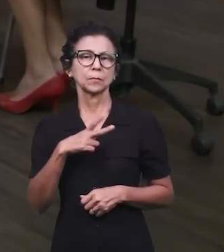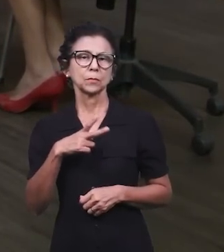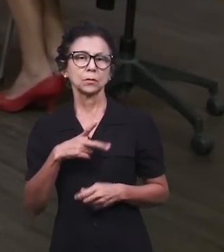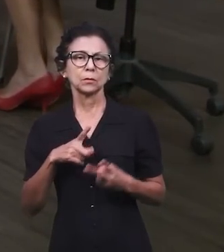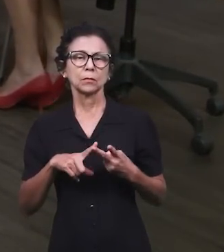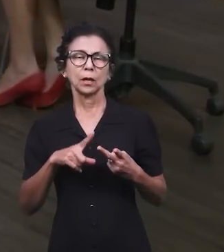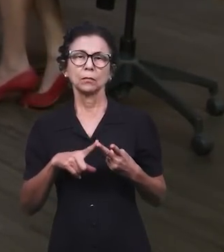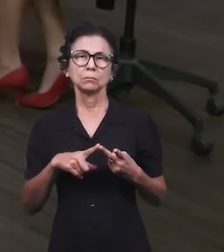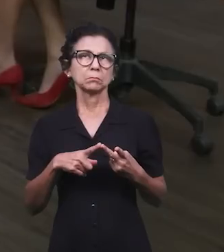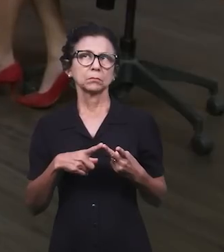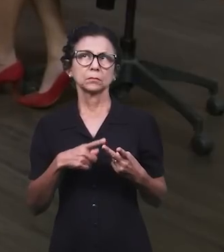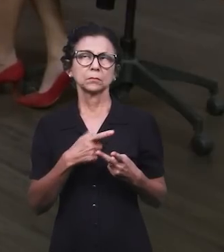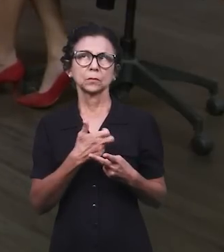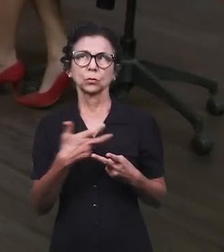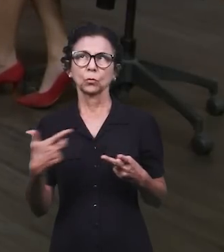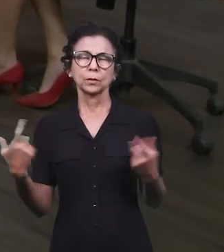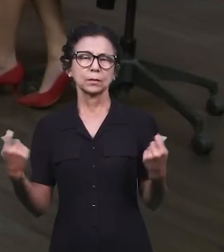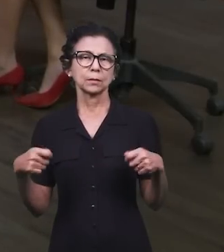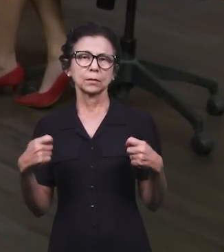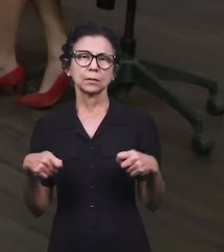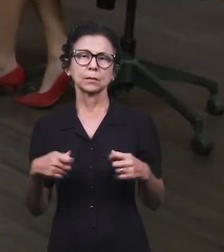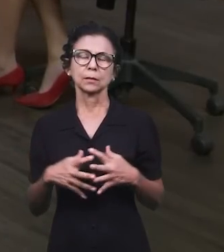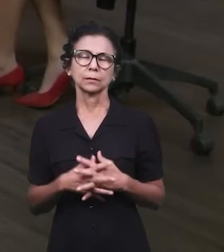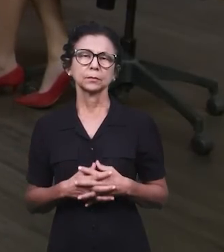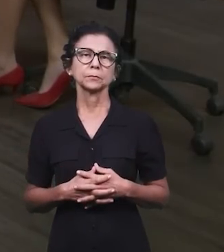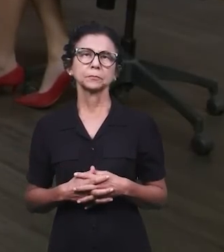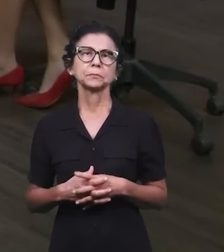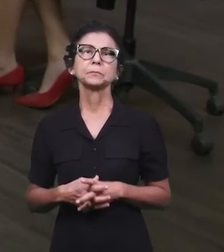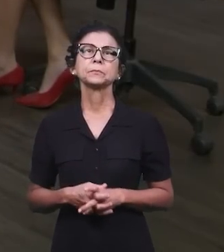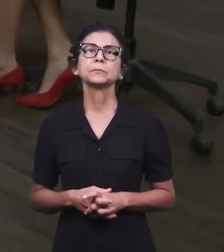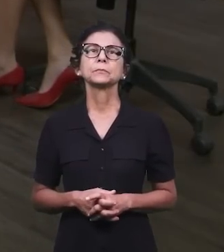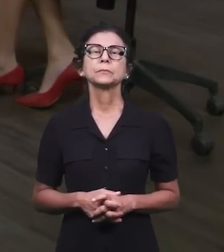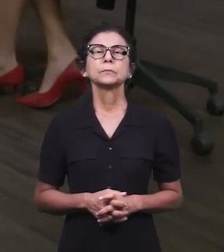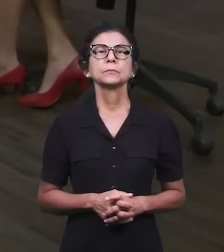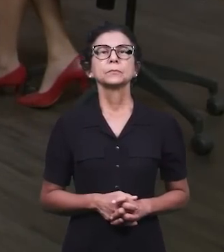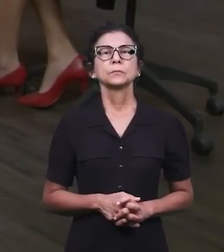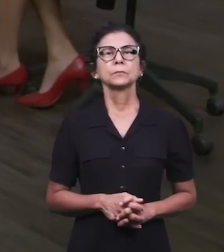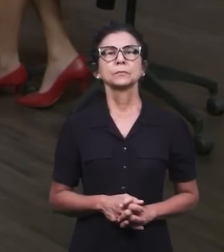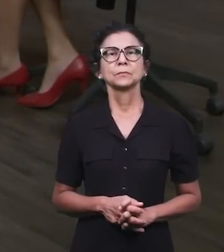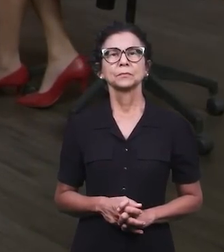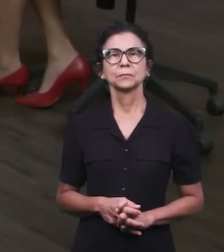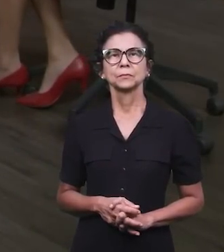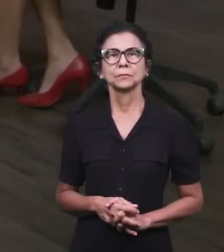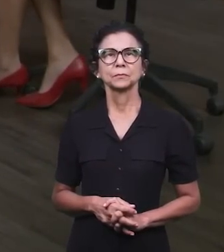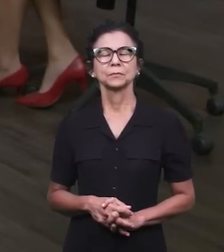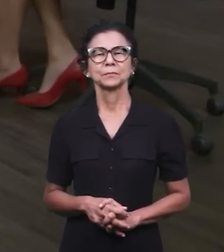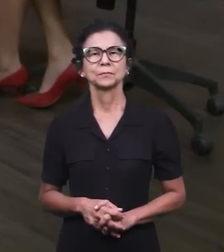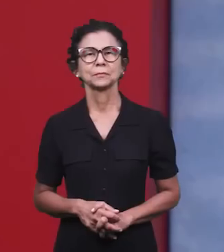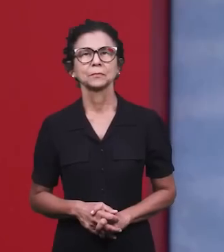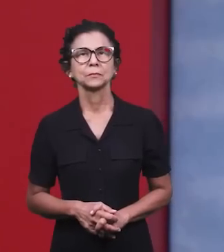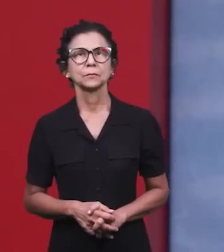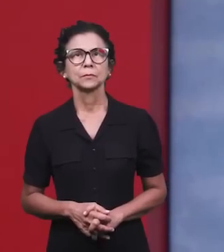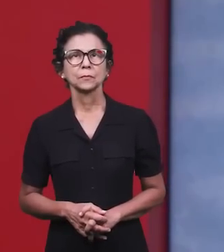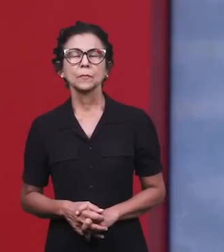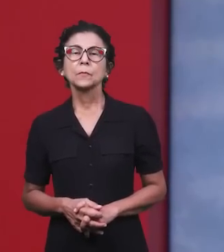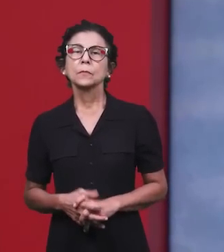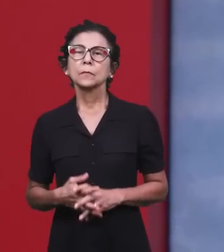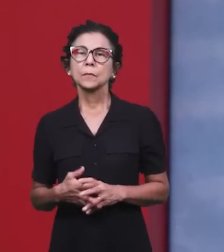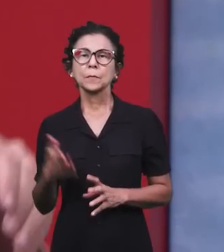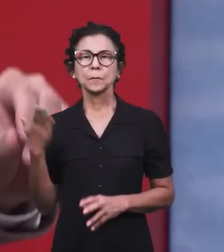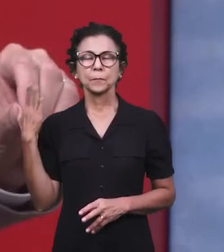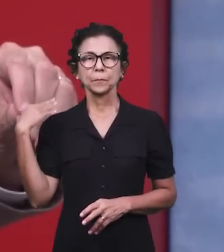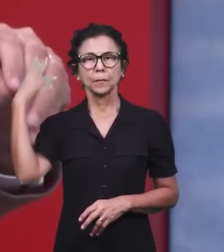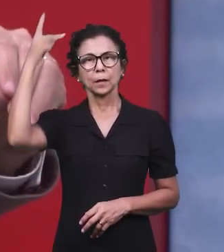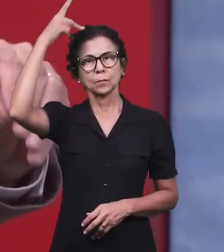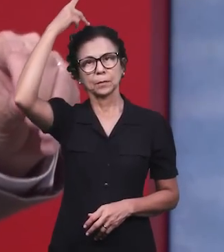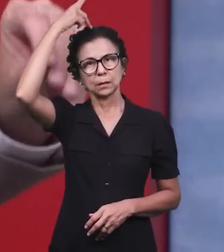né, como nós temos uma igreja, nós vivemos uma igreja que tem as operações do Pentecostes, o batismo, o dom, o Senhor